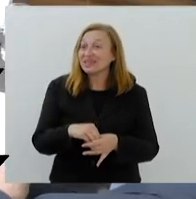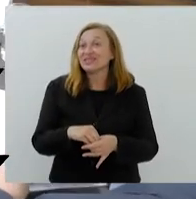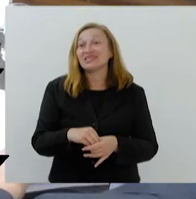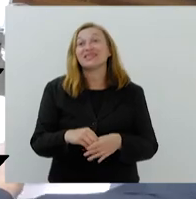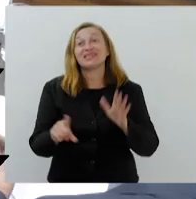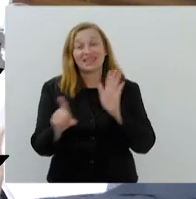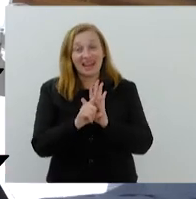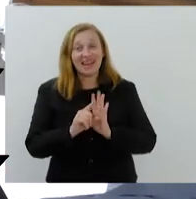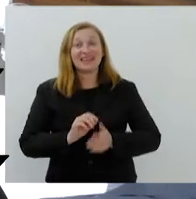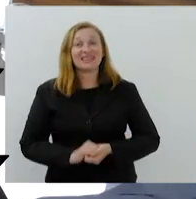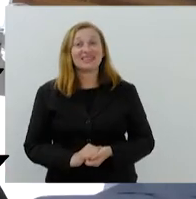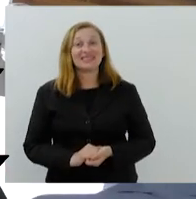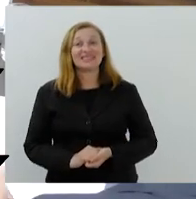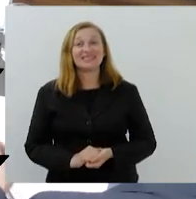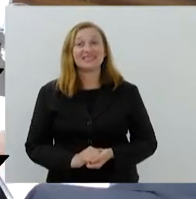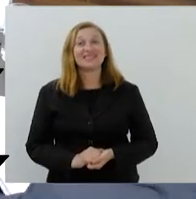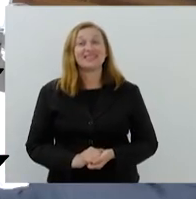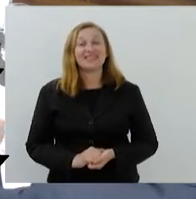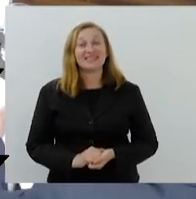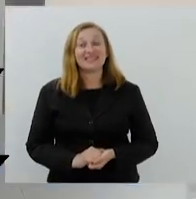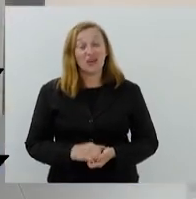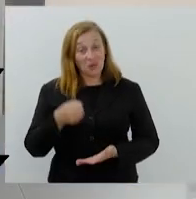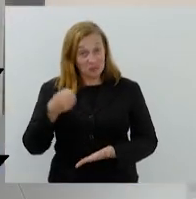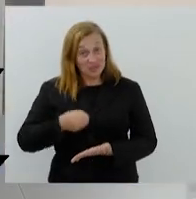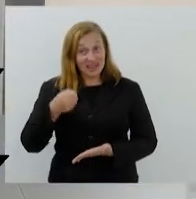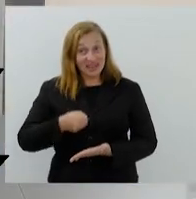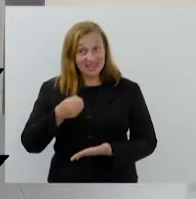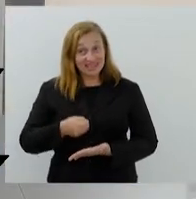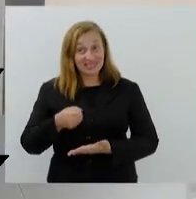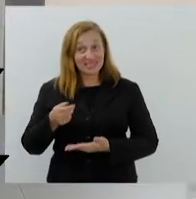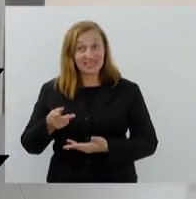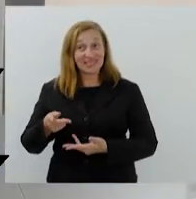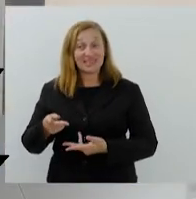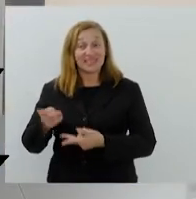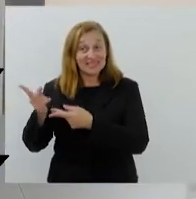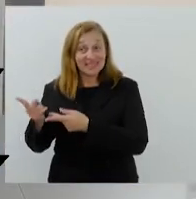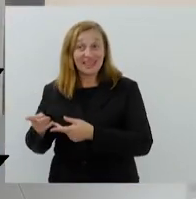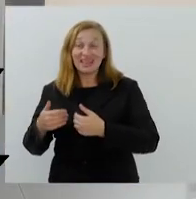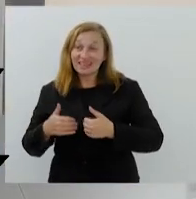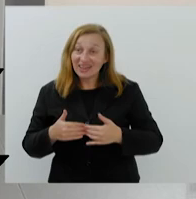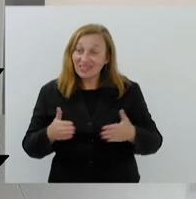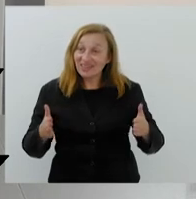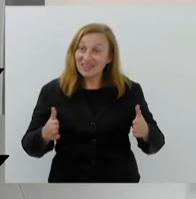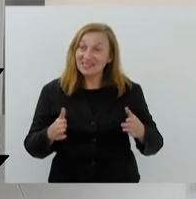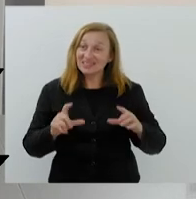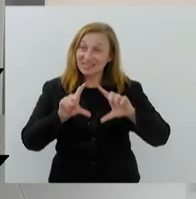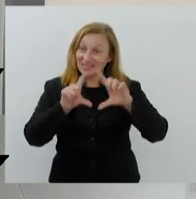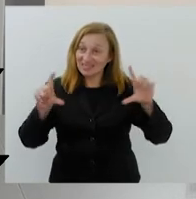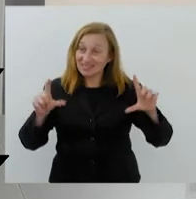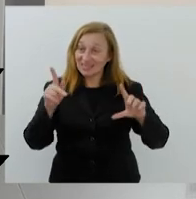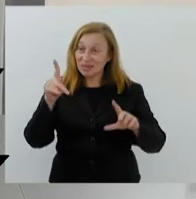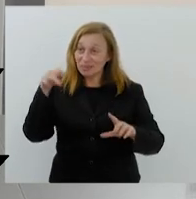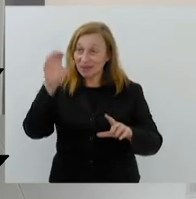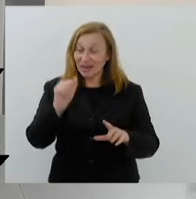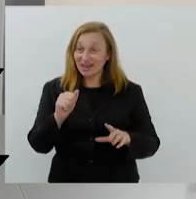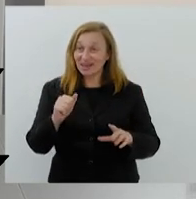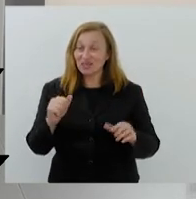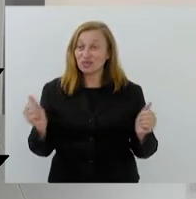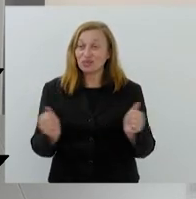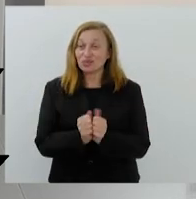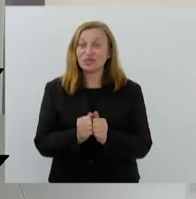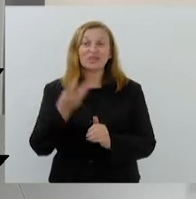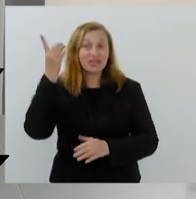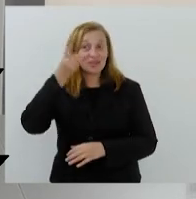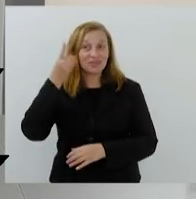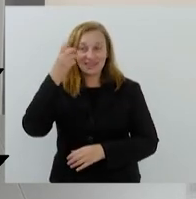lei. Tinha que ter uma obrigação dele ir na inauguração da placa lá com a deputada Verônica. Ficar impregnado